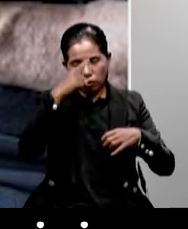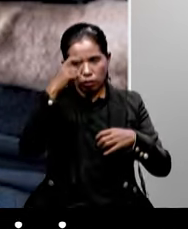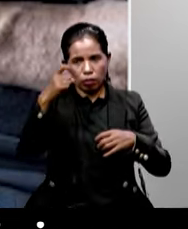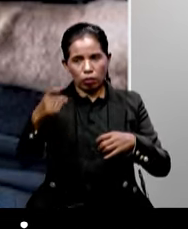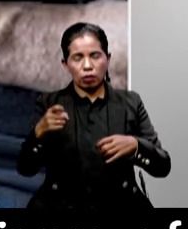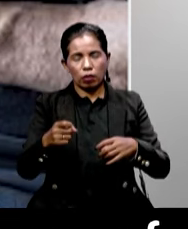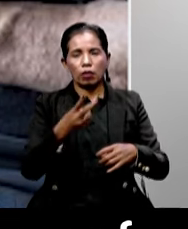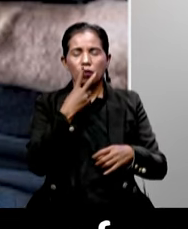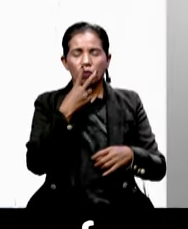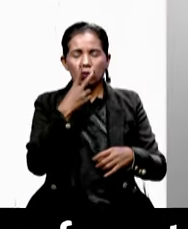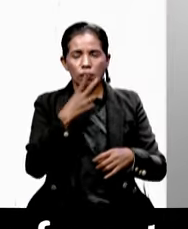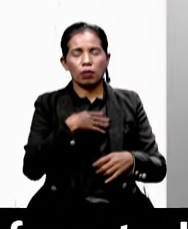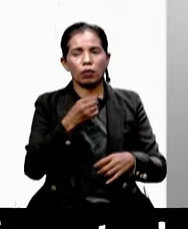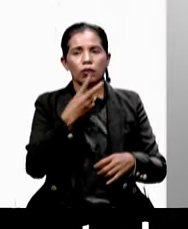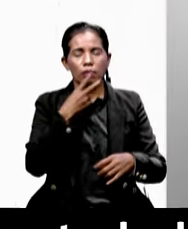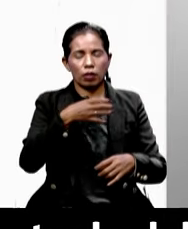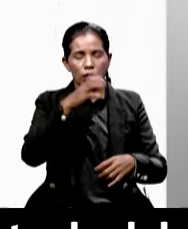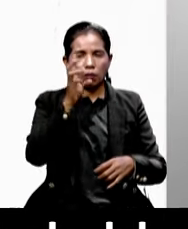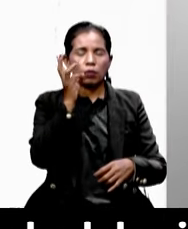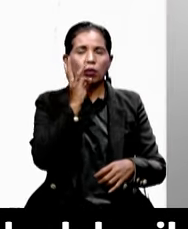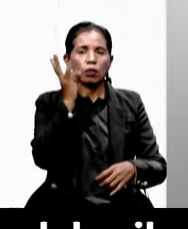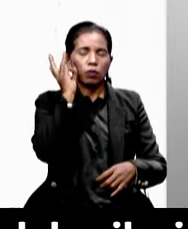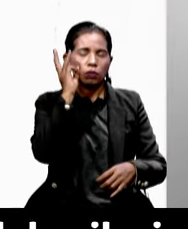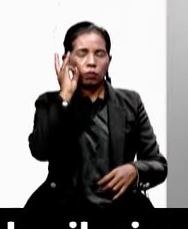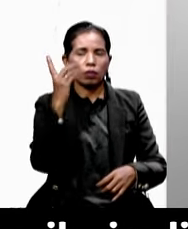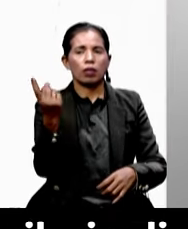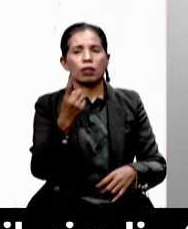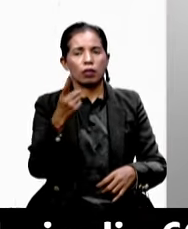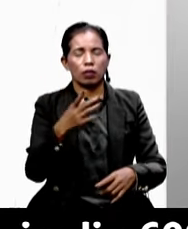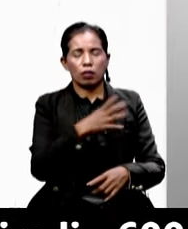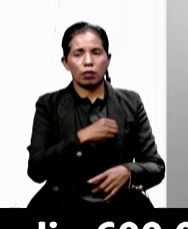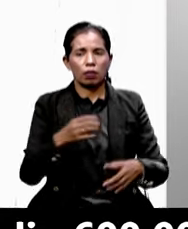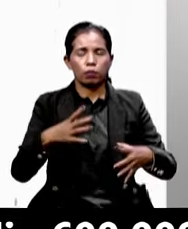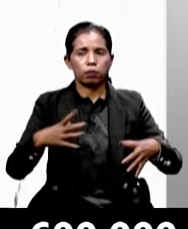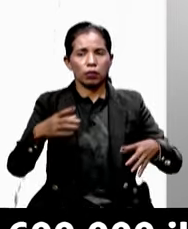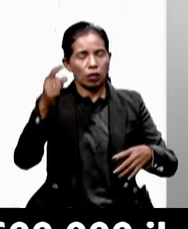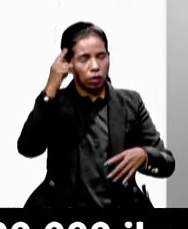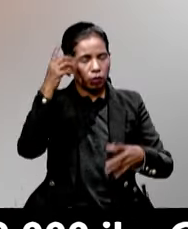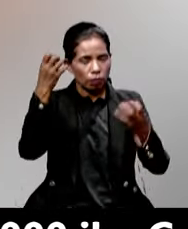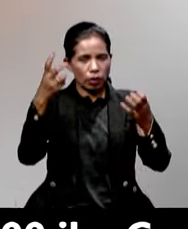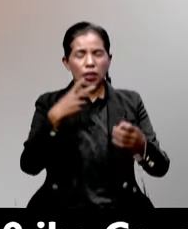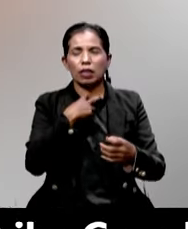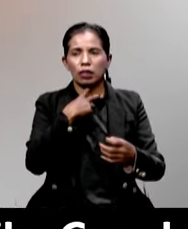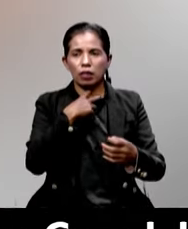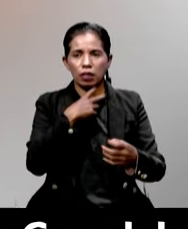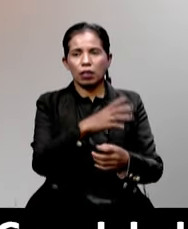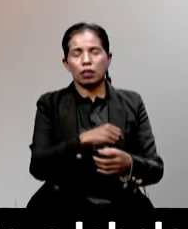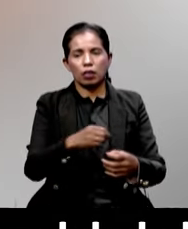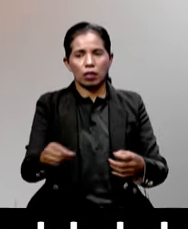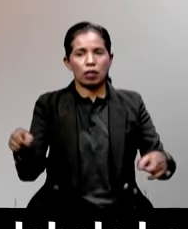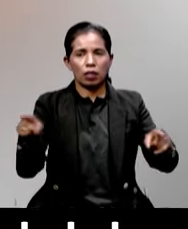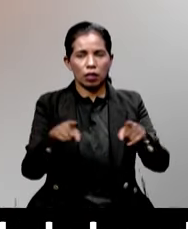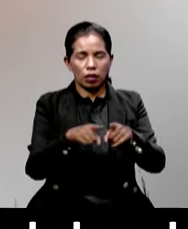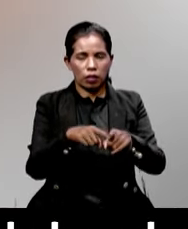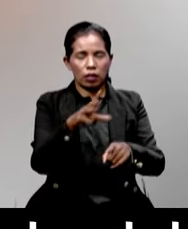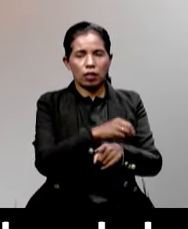ka fumador, alcoolismo ka hemutuador, no bokur demais, hanu embara ka estres, depressão, hanesan